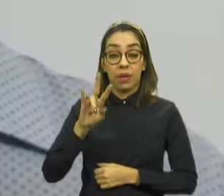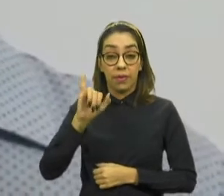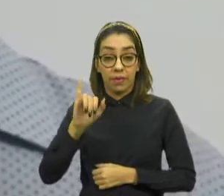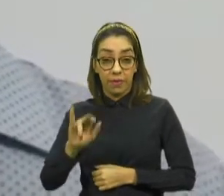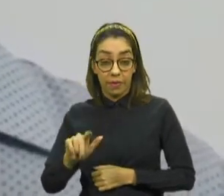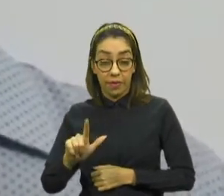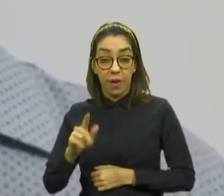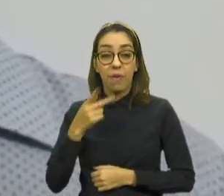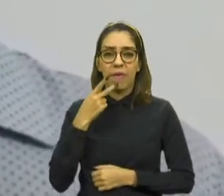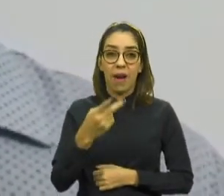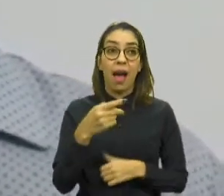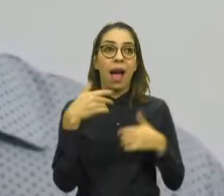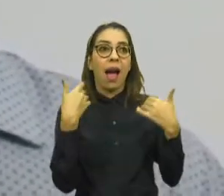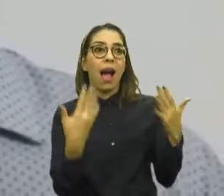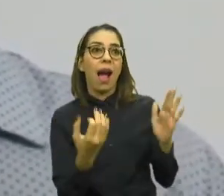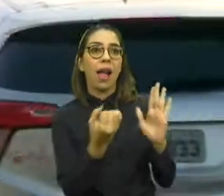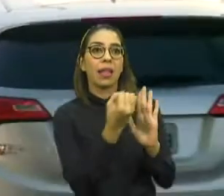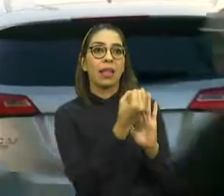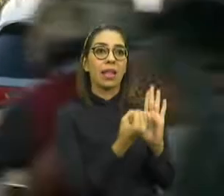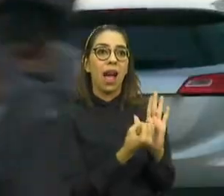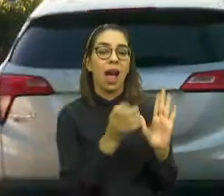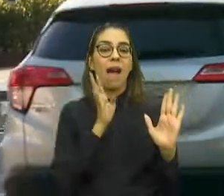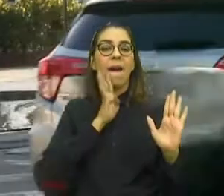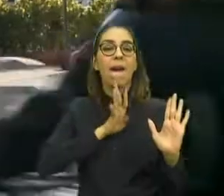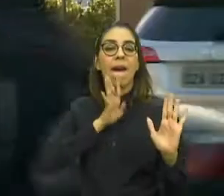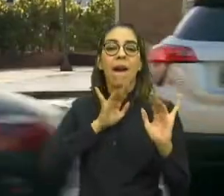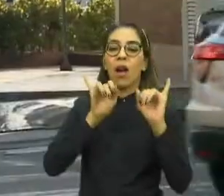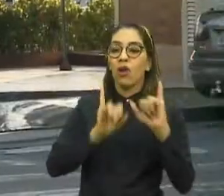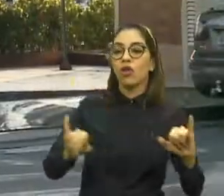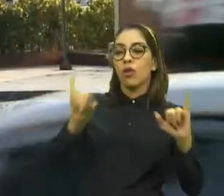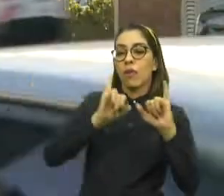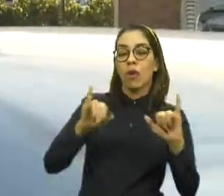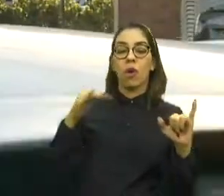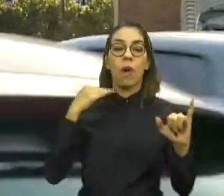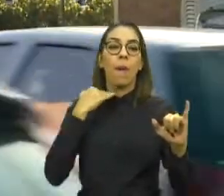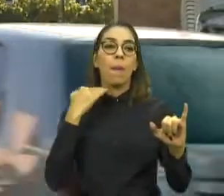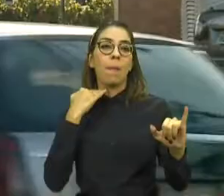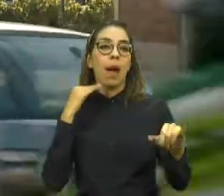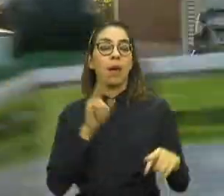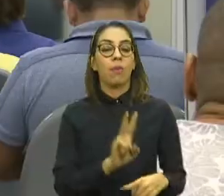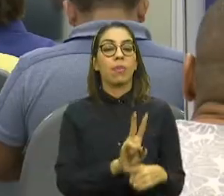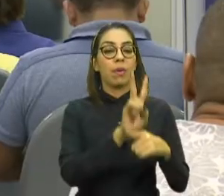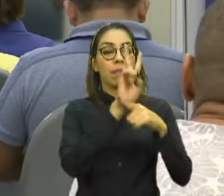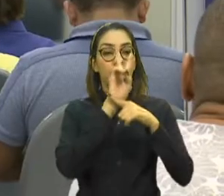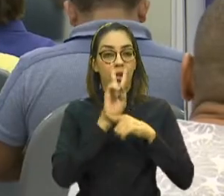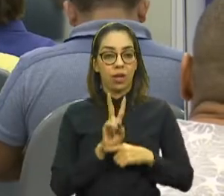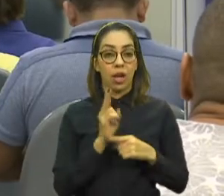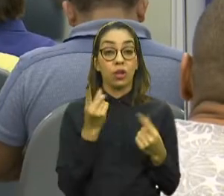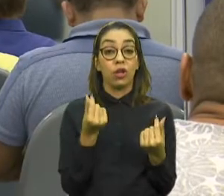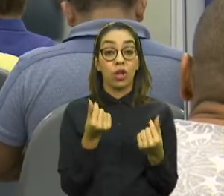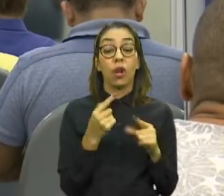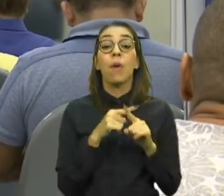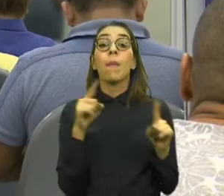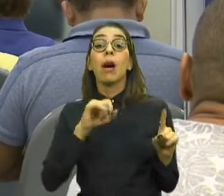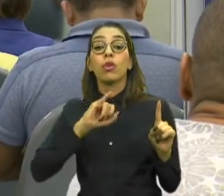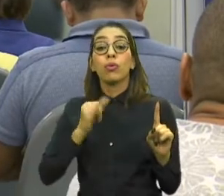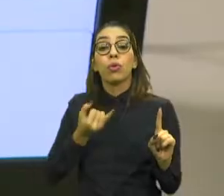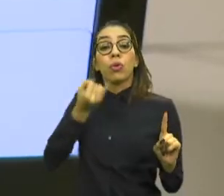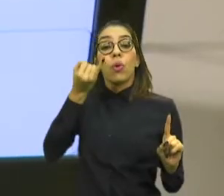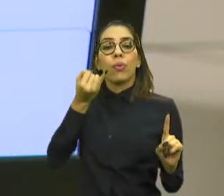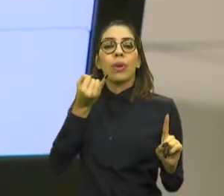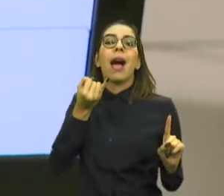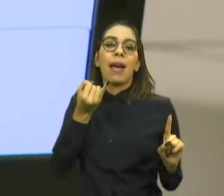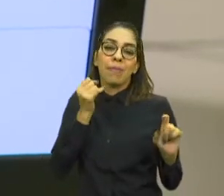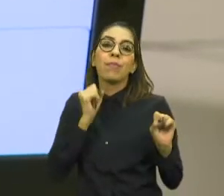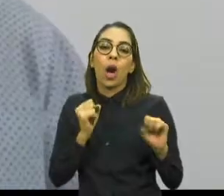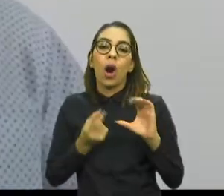atrativas taxas de financiamento ofertadas pelos bancos, o crescimento dos juros pode fazer com que o consumidor perca seu poder